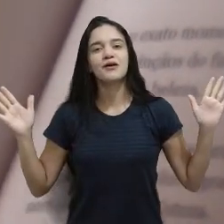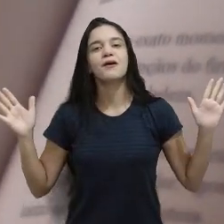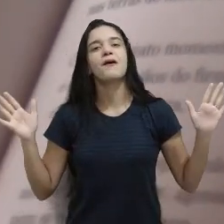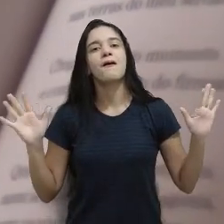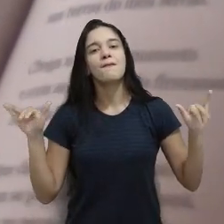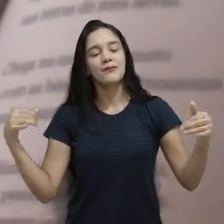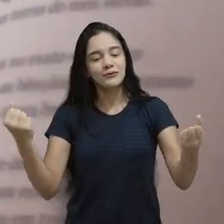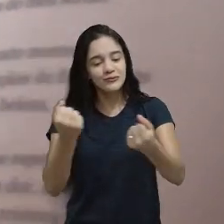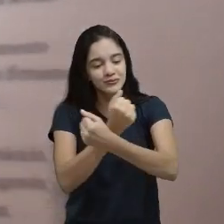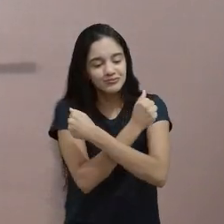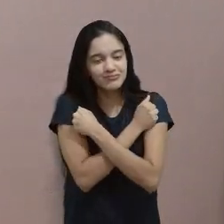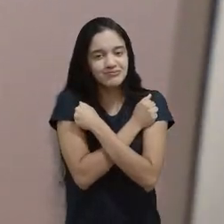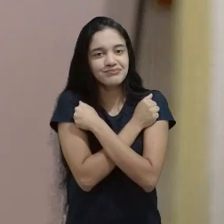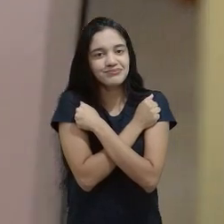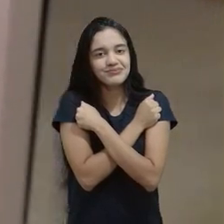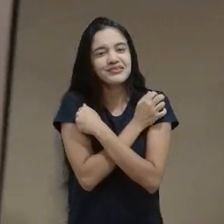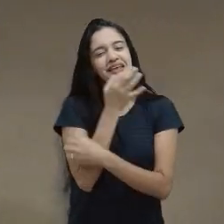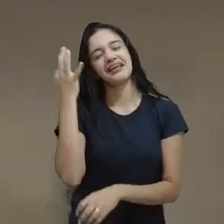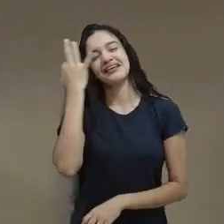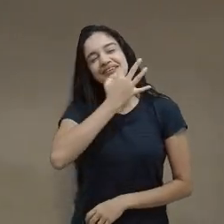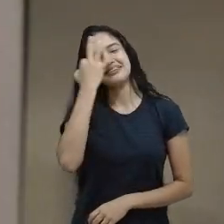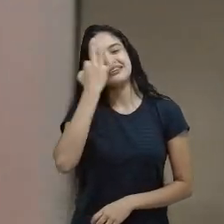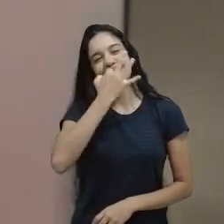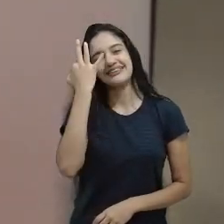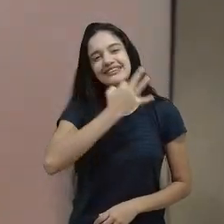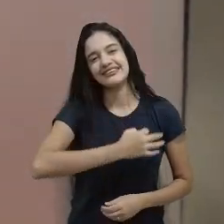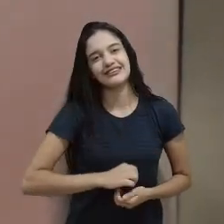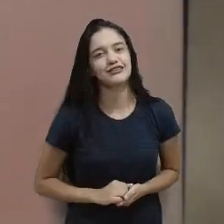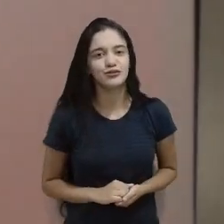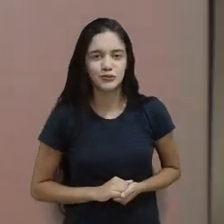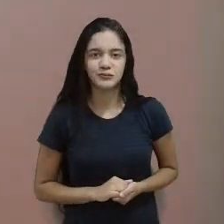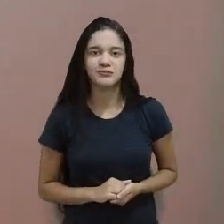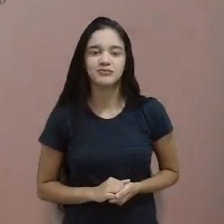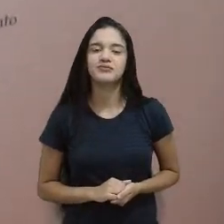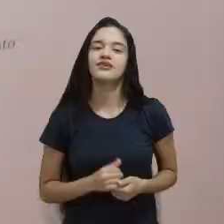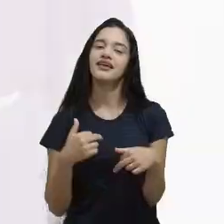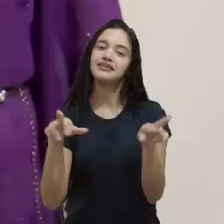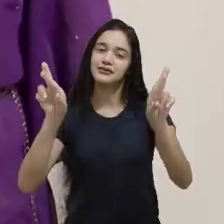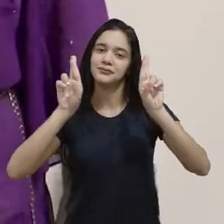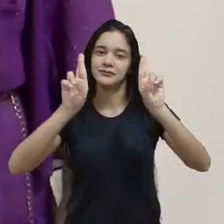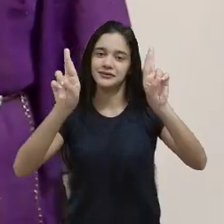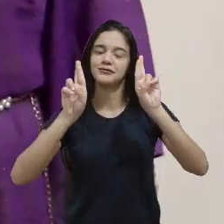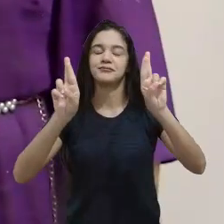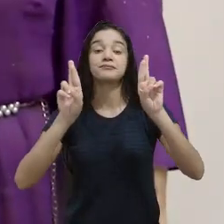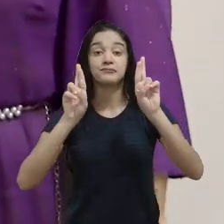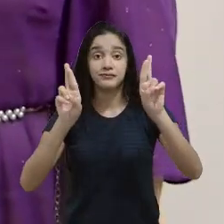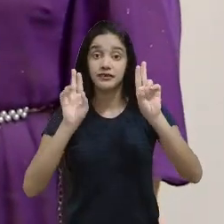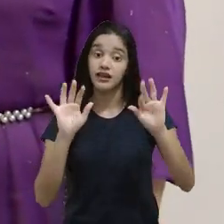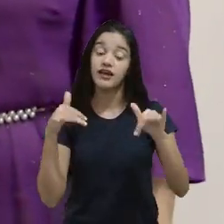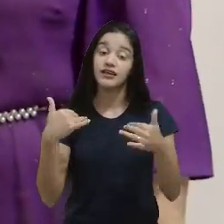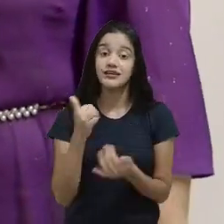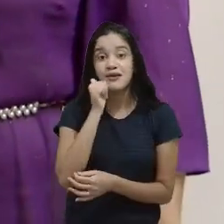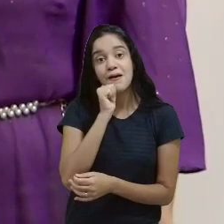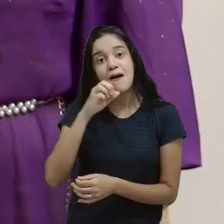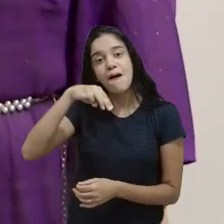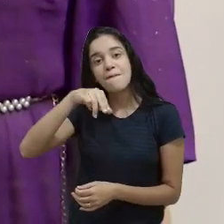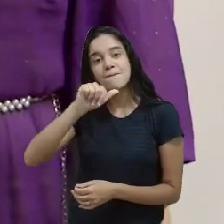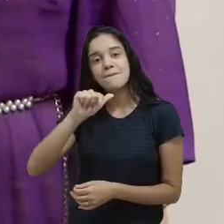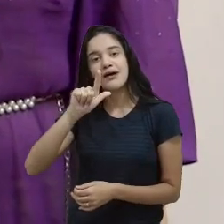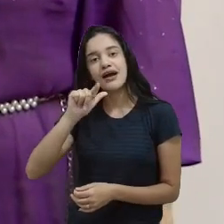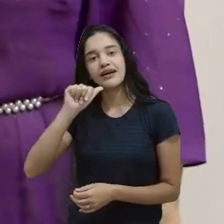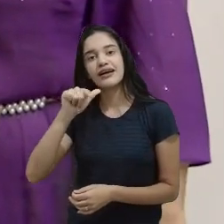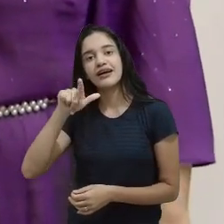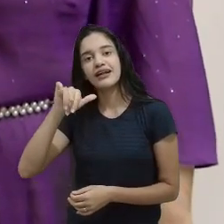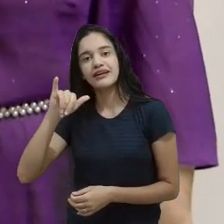para nos abraçar. Que lindo, Magali. Pois é, esperança. Emocionante. Então, Magali,